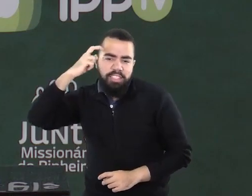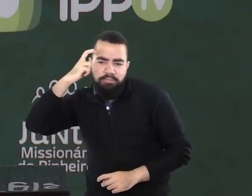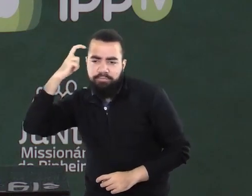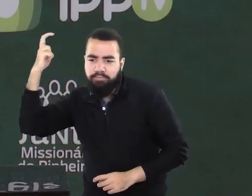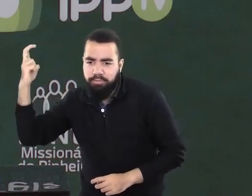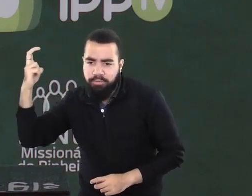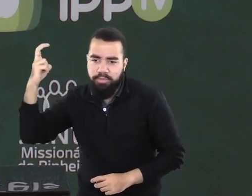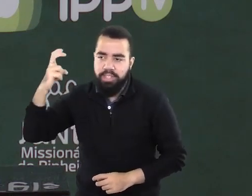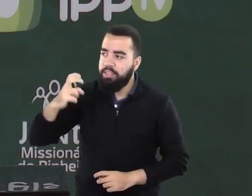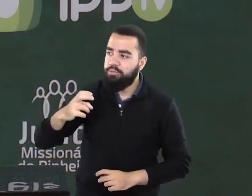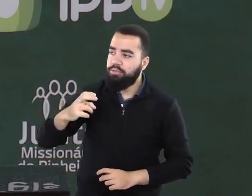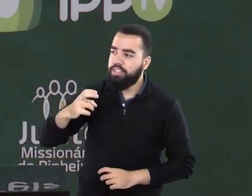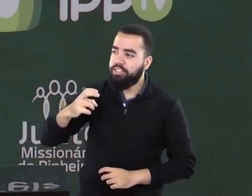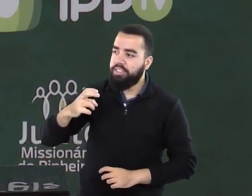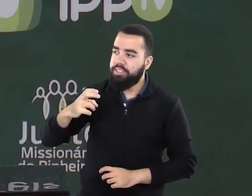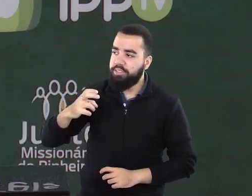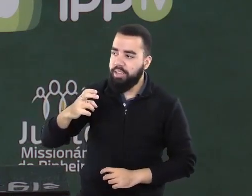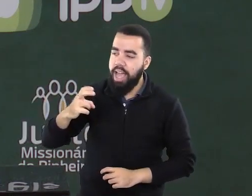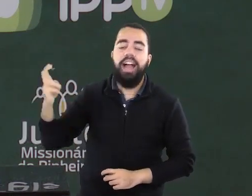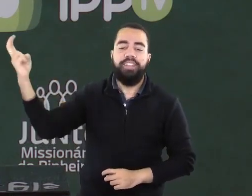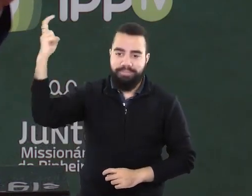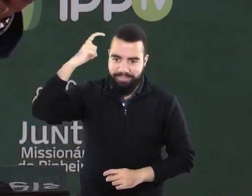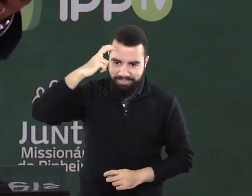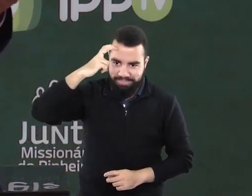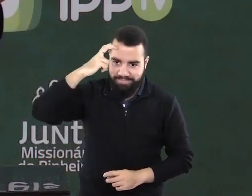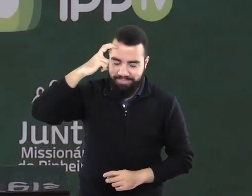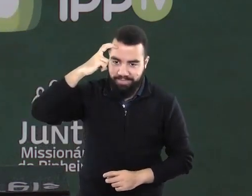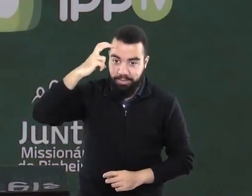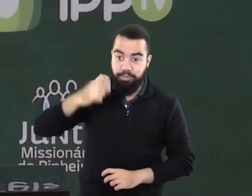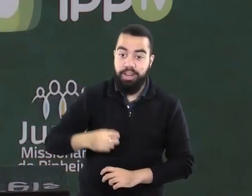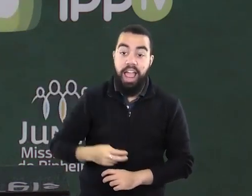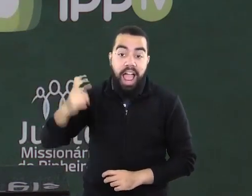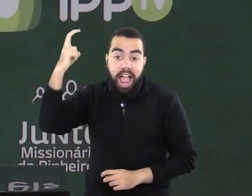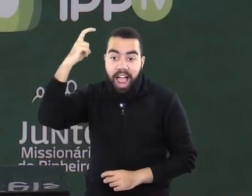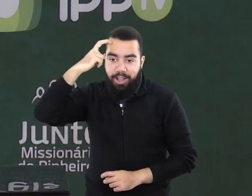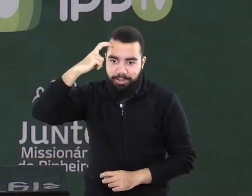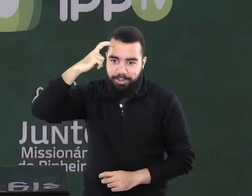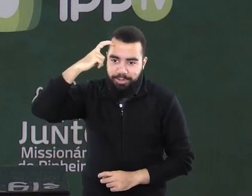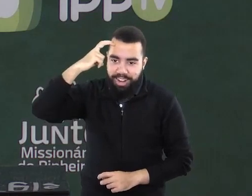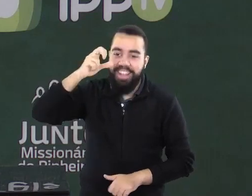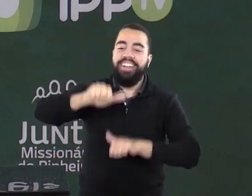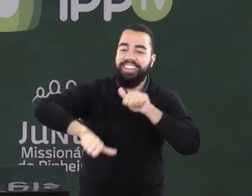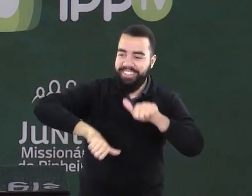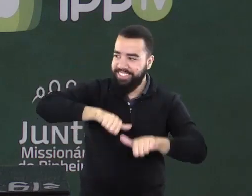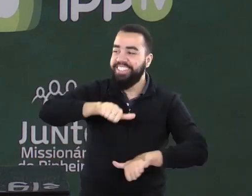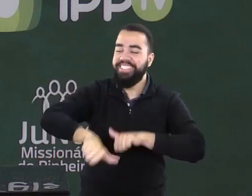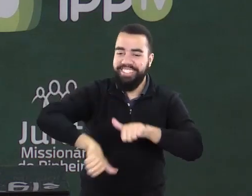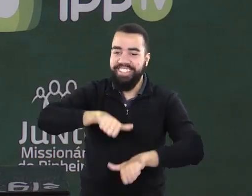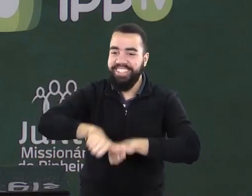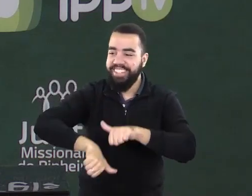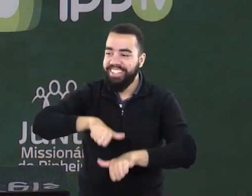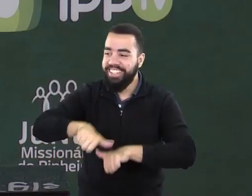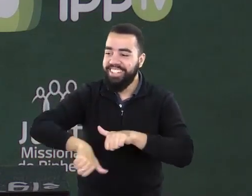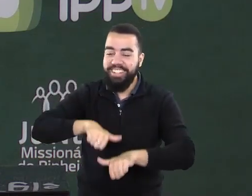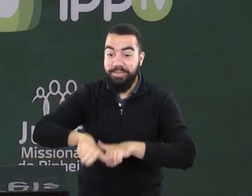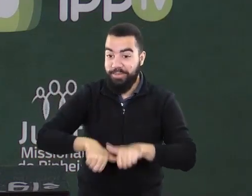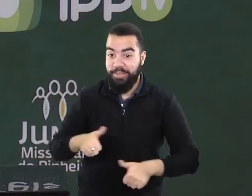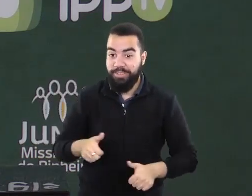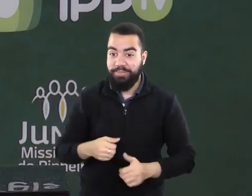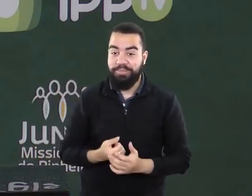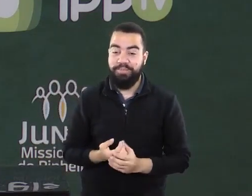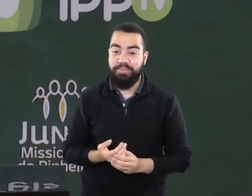eternamente a palavra de Deus. Os seus princípios são permanentes. E aqui então eu chamo a sua